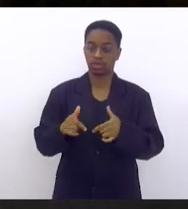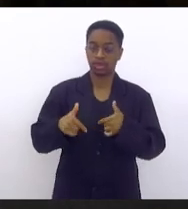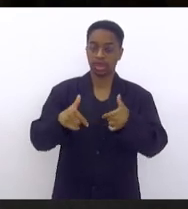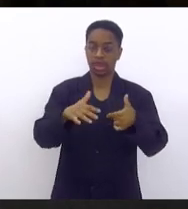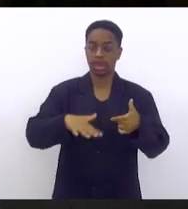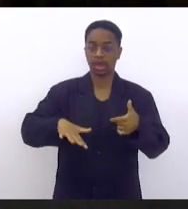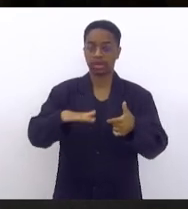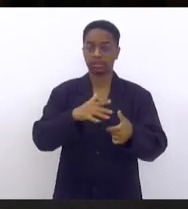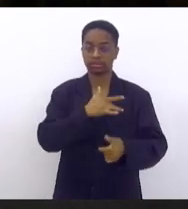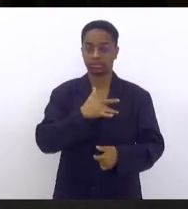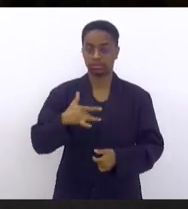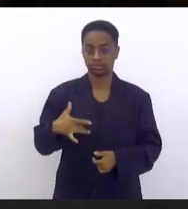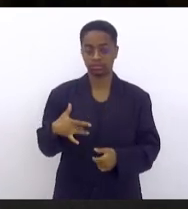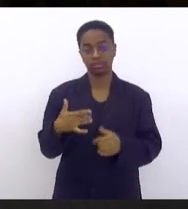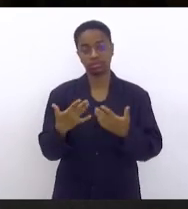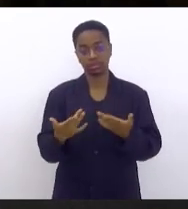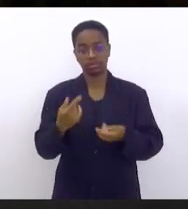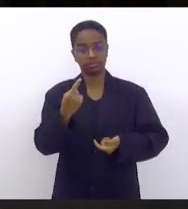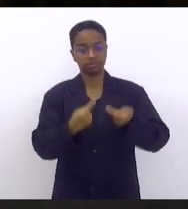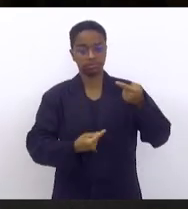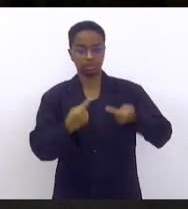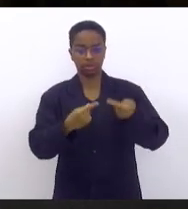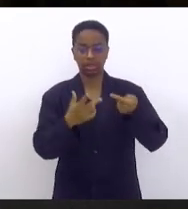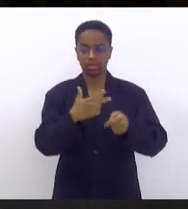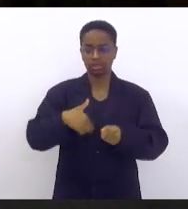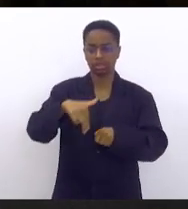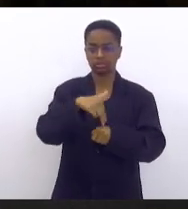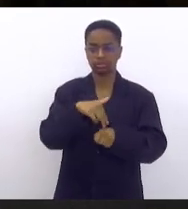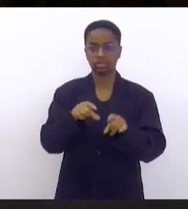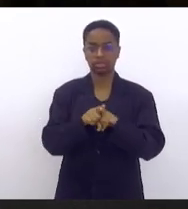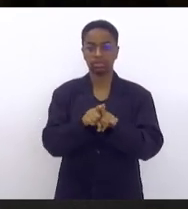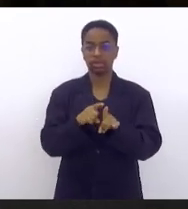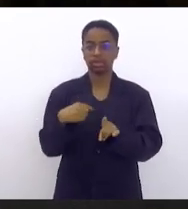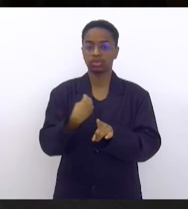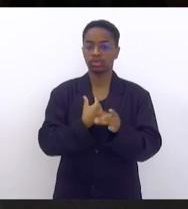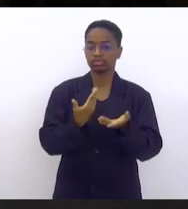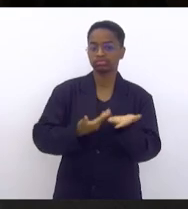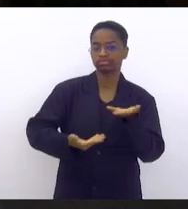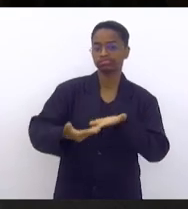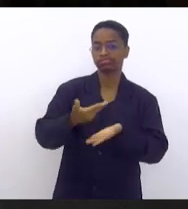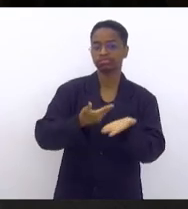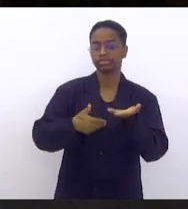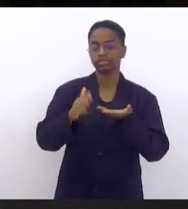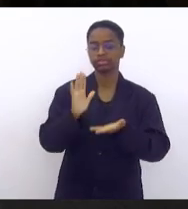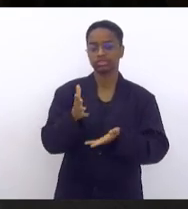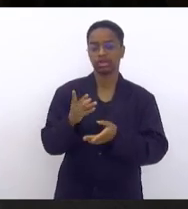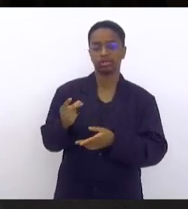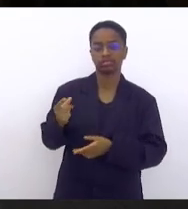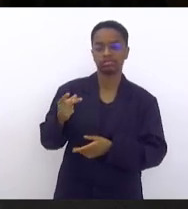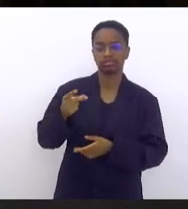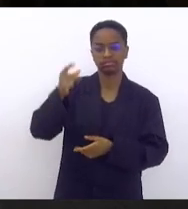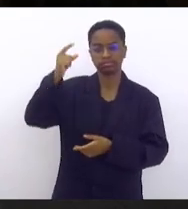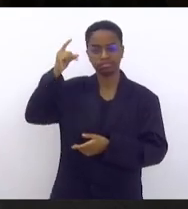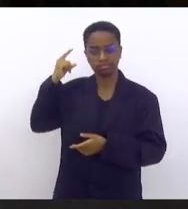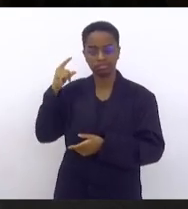saúde. Isso é um debate nacional, o qual nós estamos envolvidos faz muito tempo nesse debate.